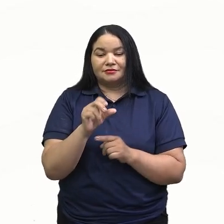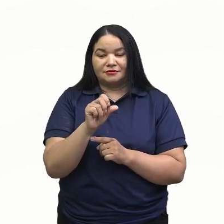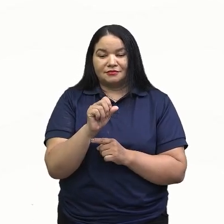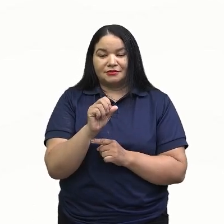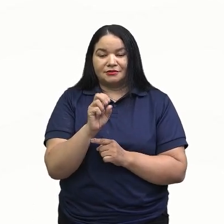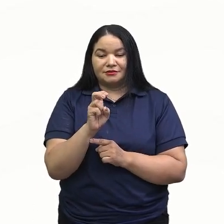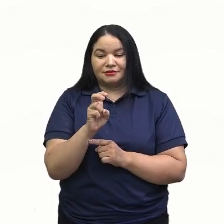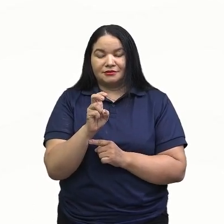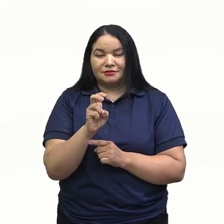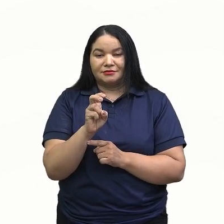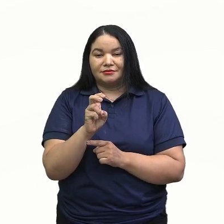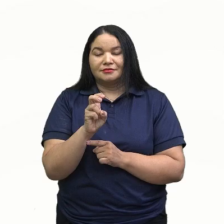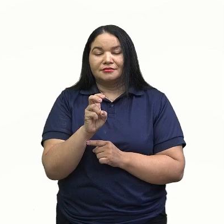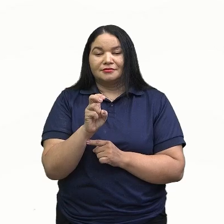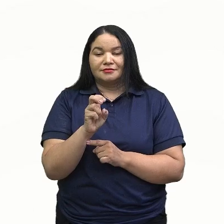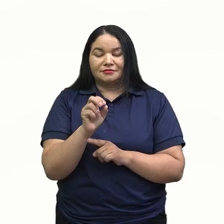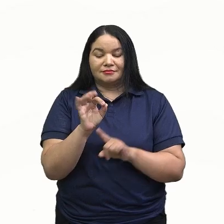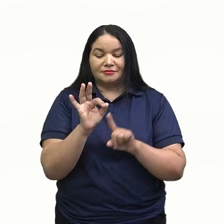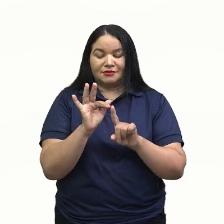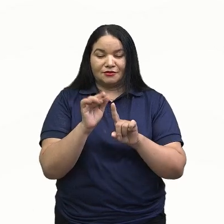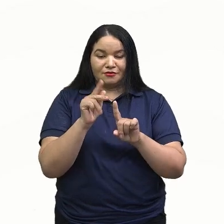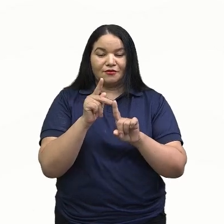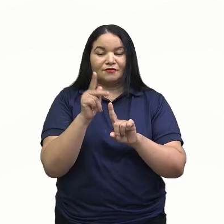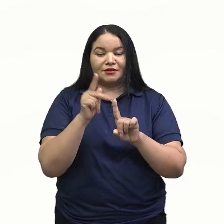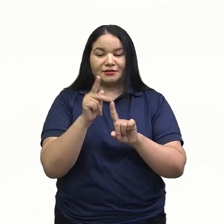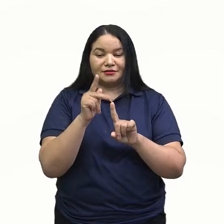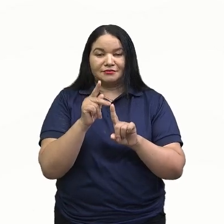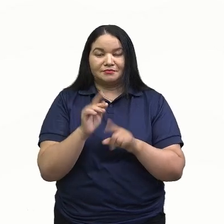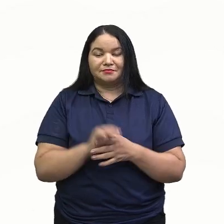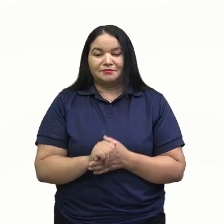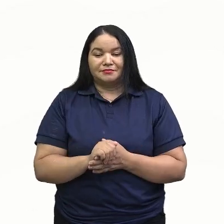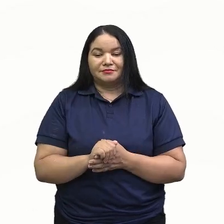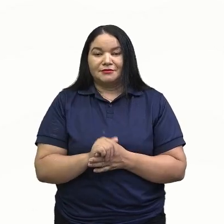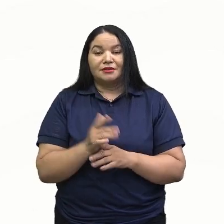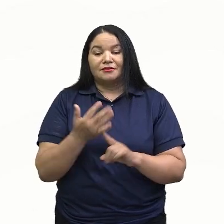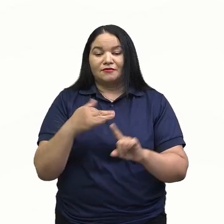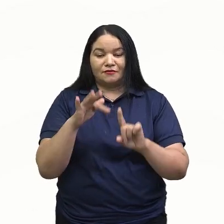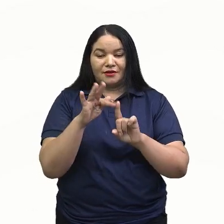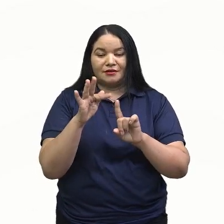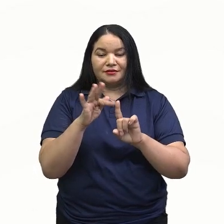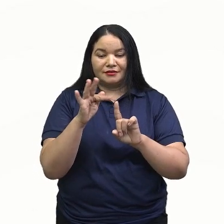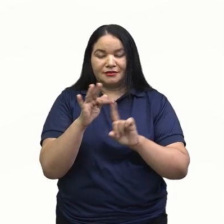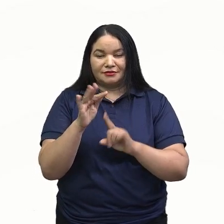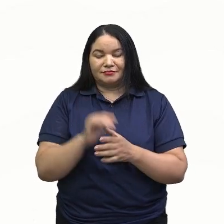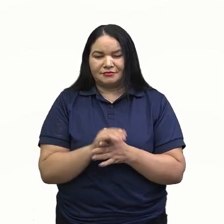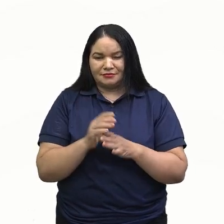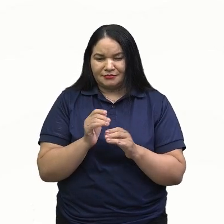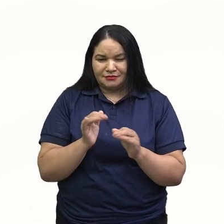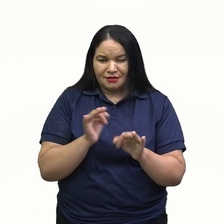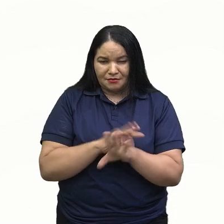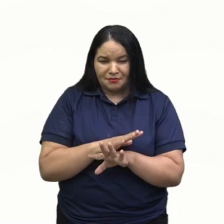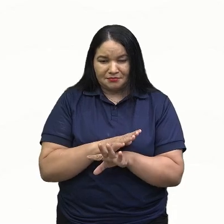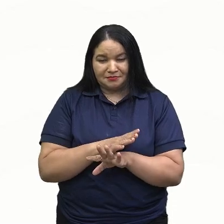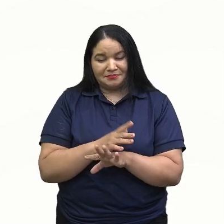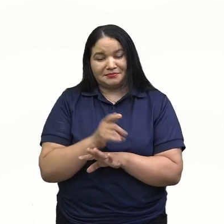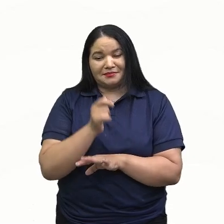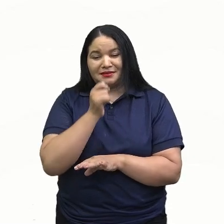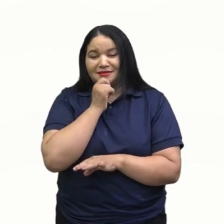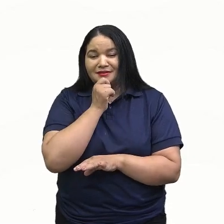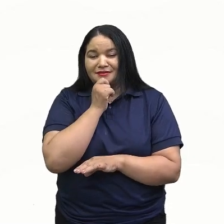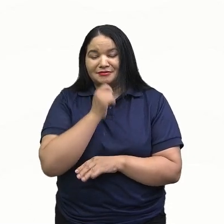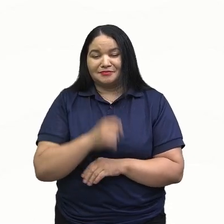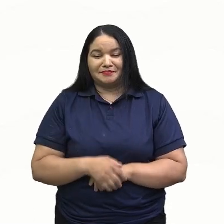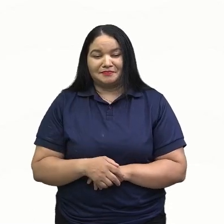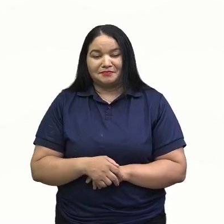95 graus Fahrenheit. Terminamos a questão? Claro que não, né? Aí você tem, ó.